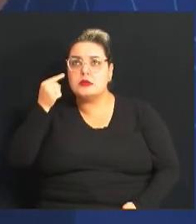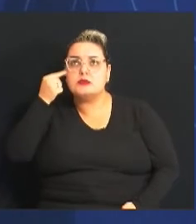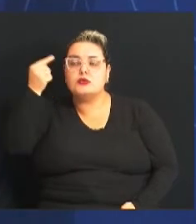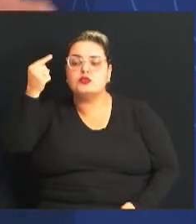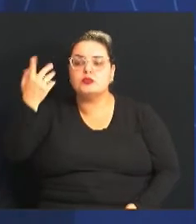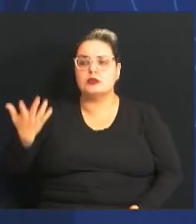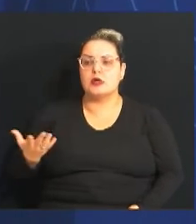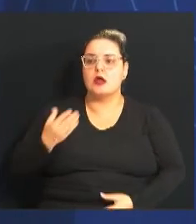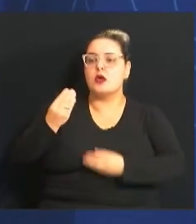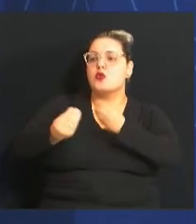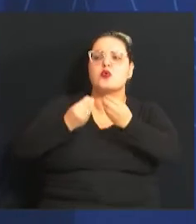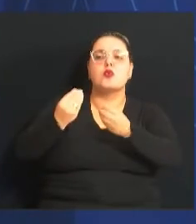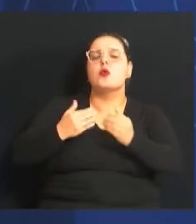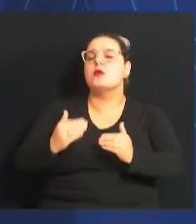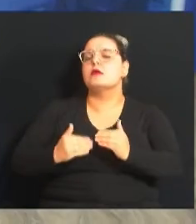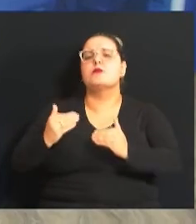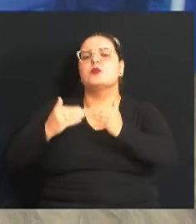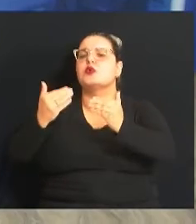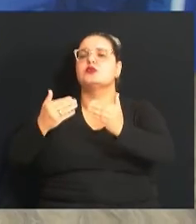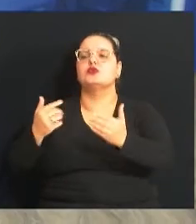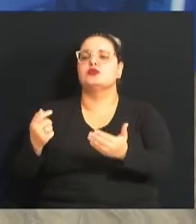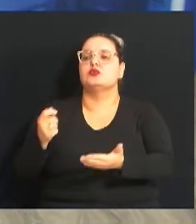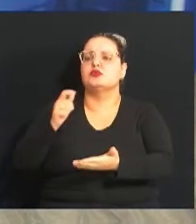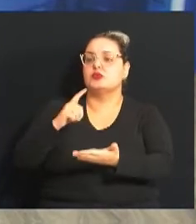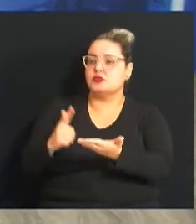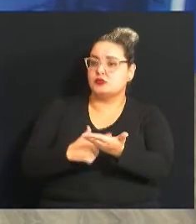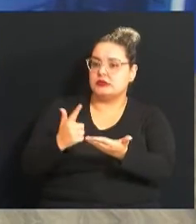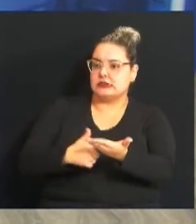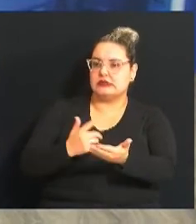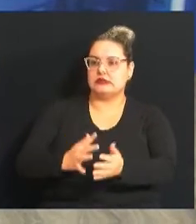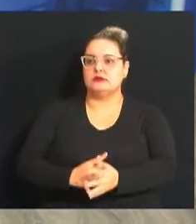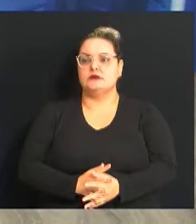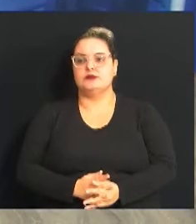que vocês construíram essa obra?